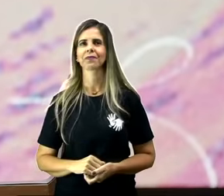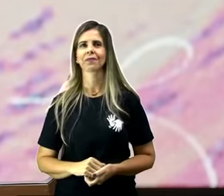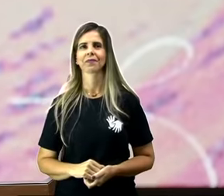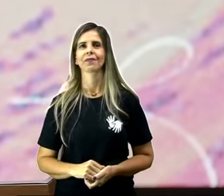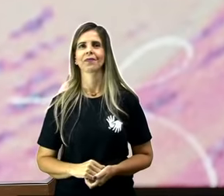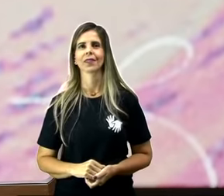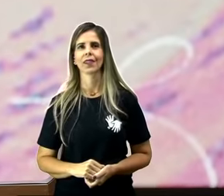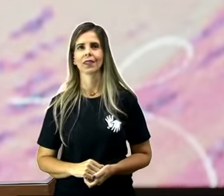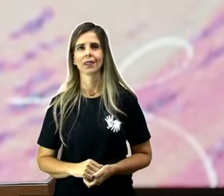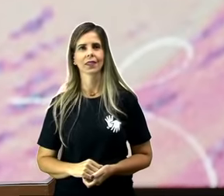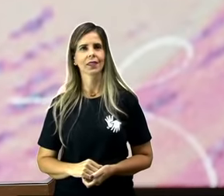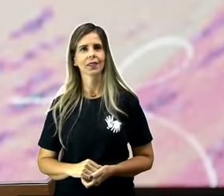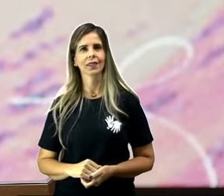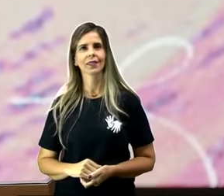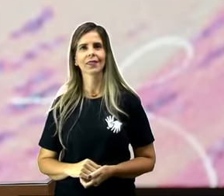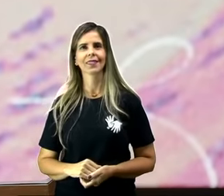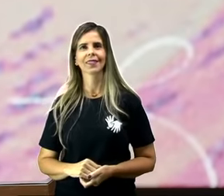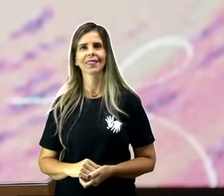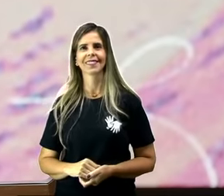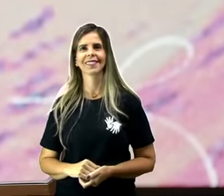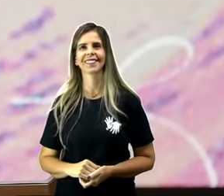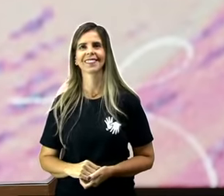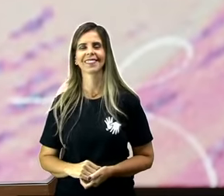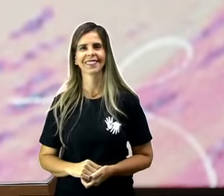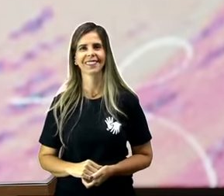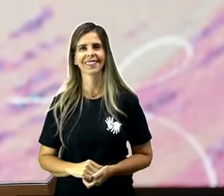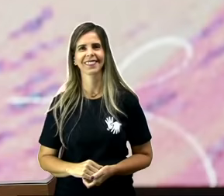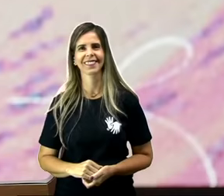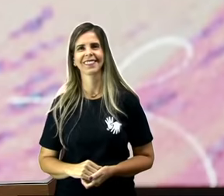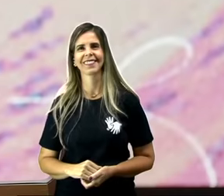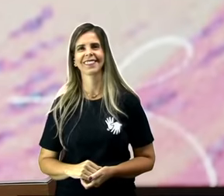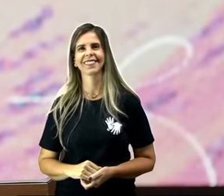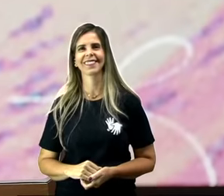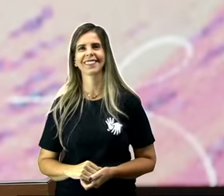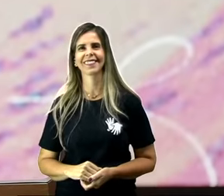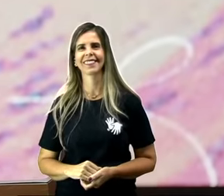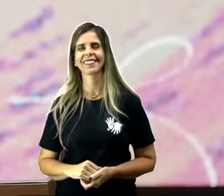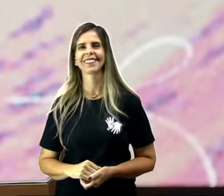numa casinha de sapê.